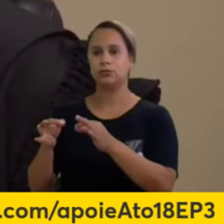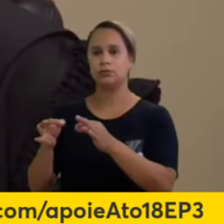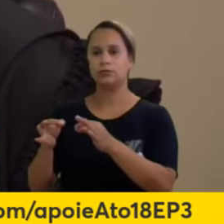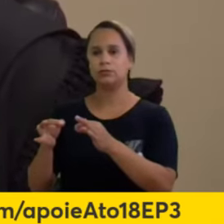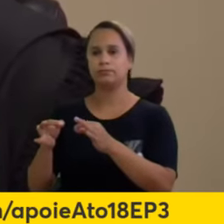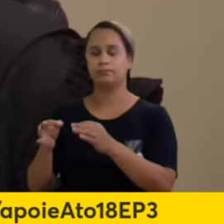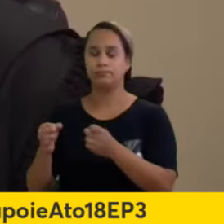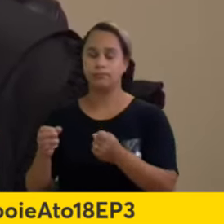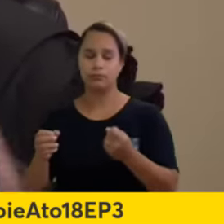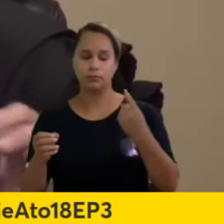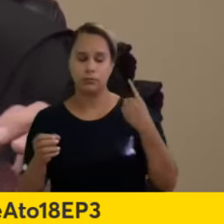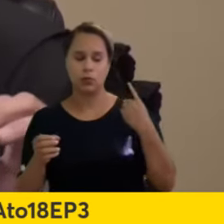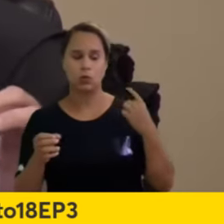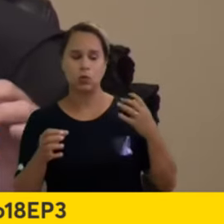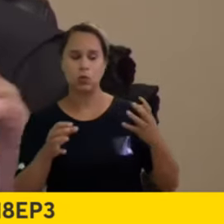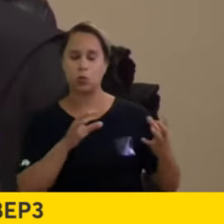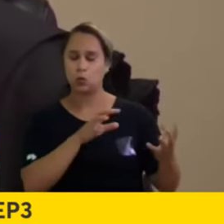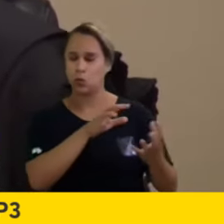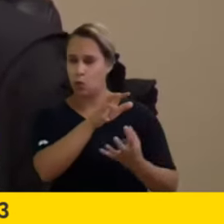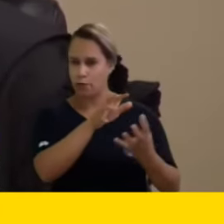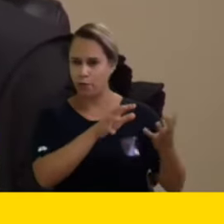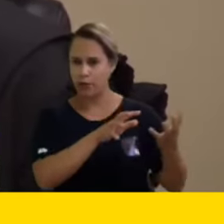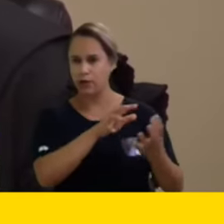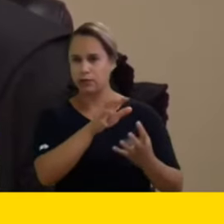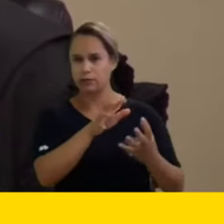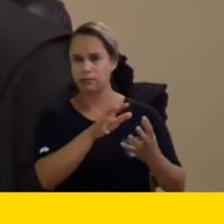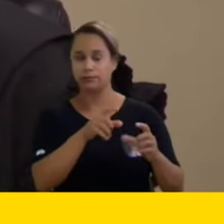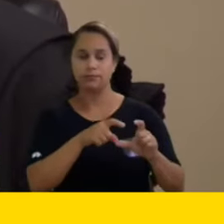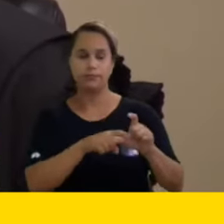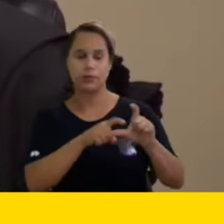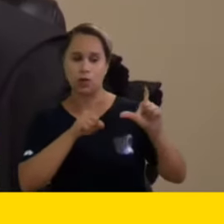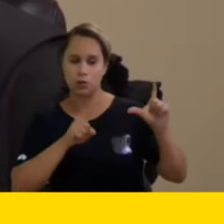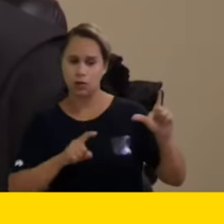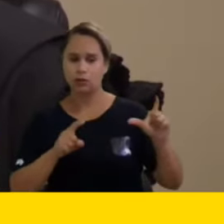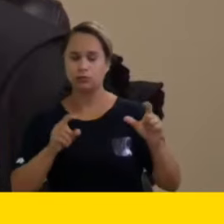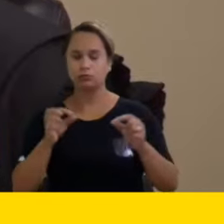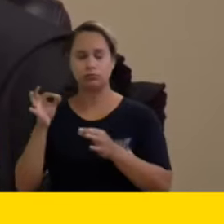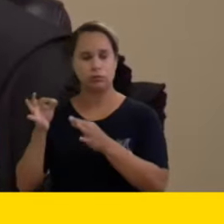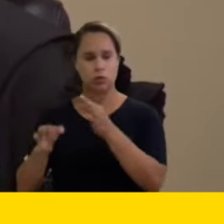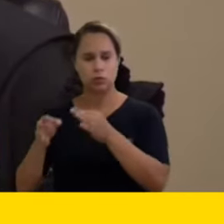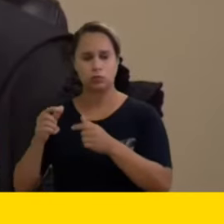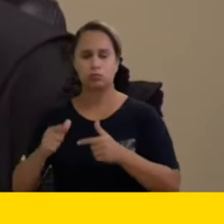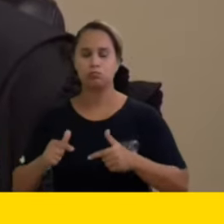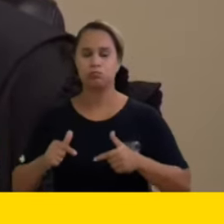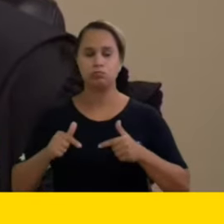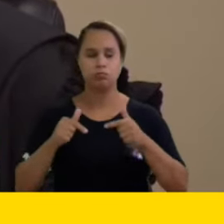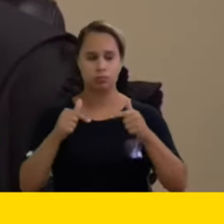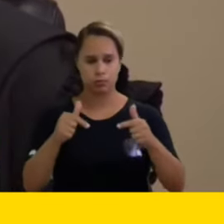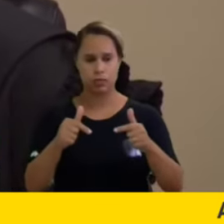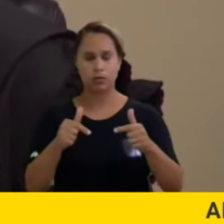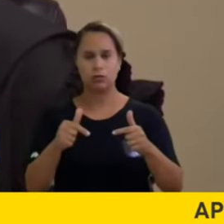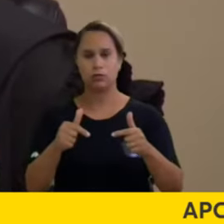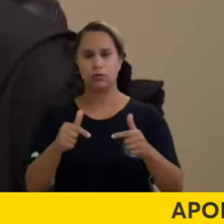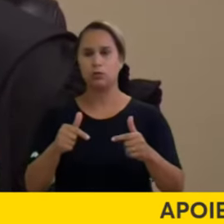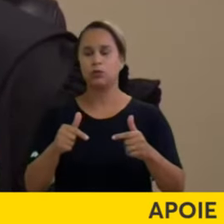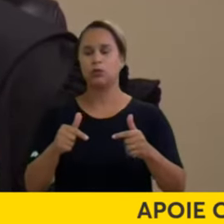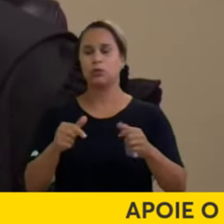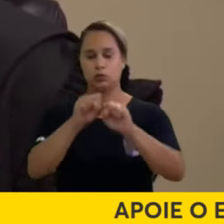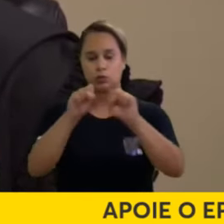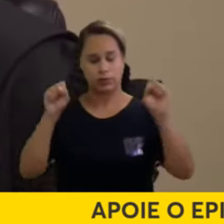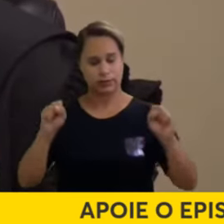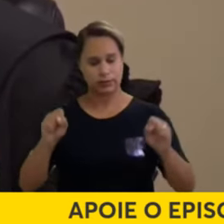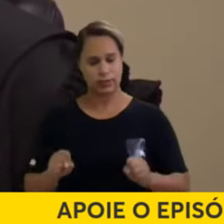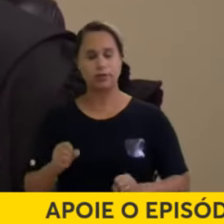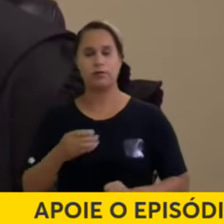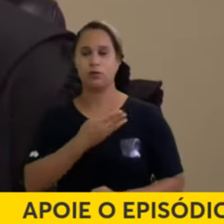conflito a independência é a expressão da atitude do juiz em face de influências provenientes do sistema e do governo permitir-lhe